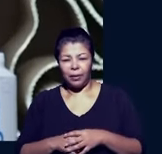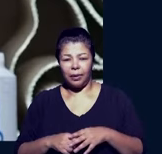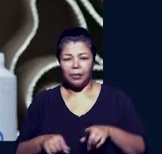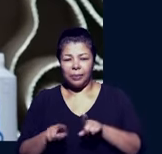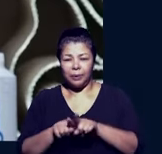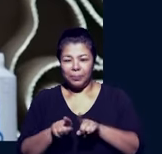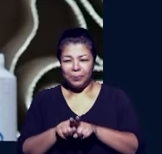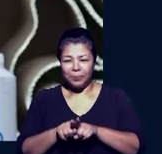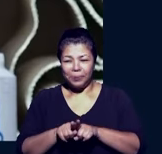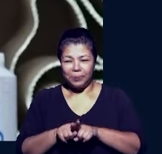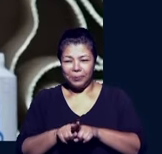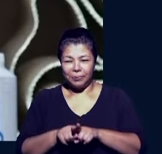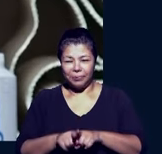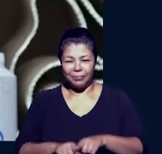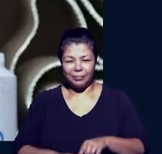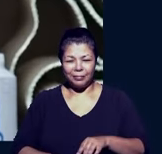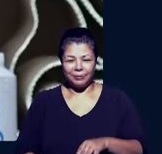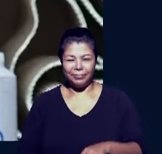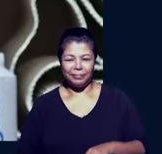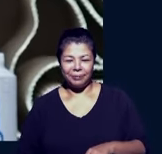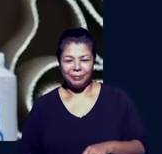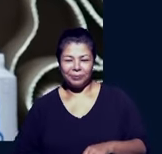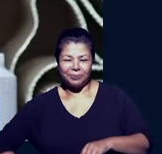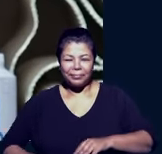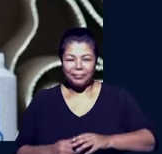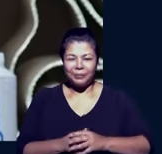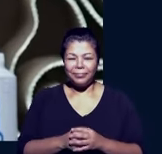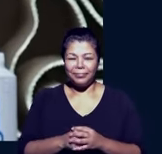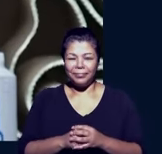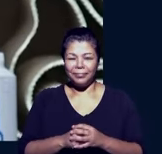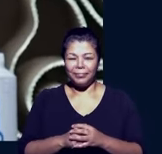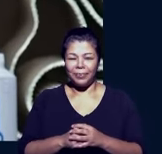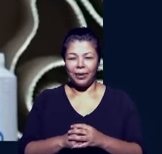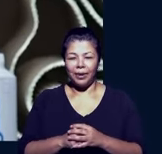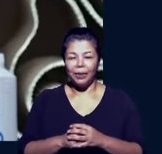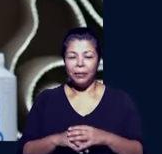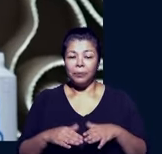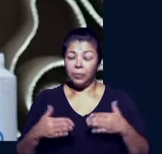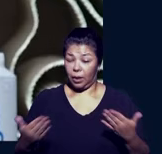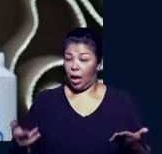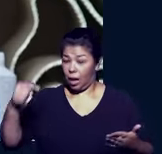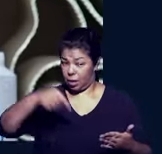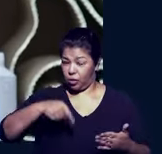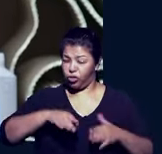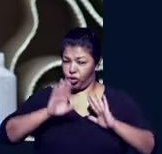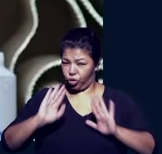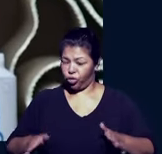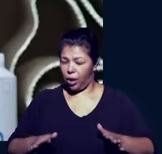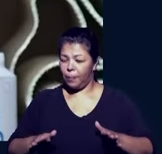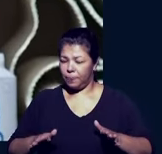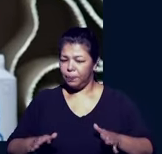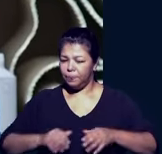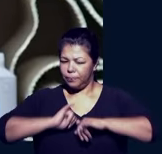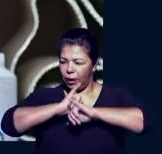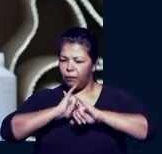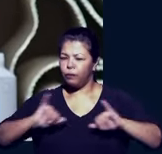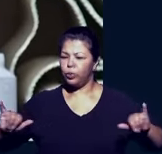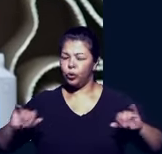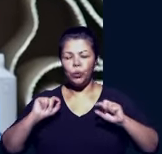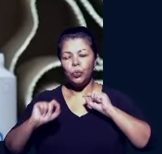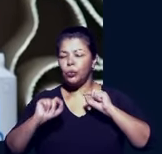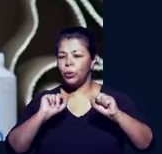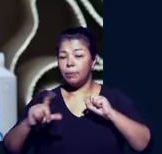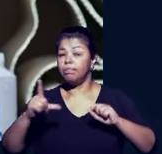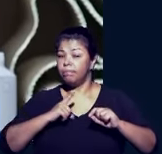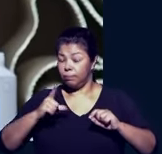que permite com que esta reforma possa estar saindo do papel aqui já foi dito existe